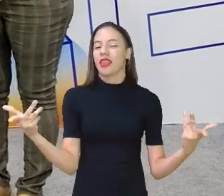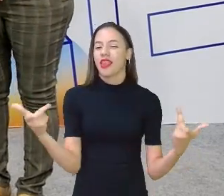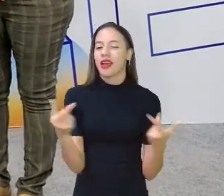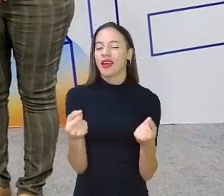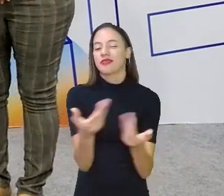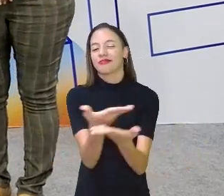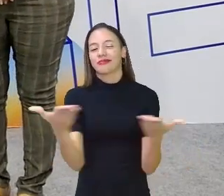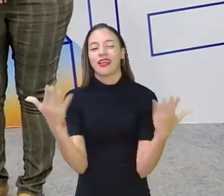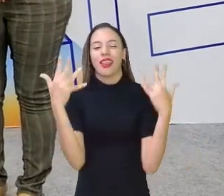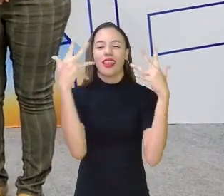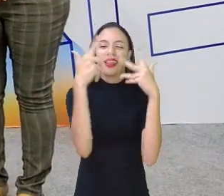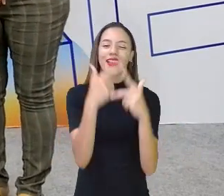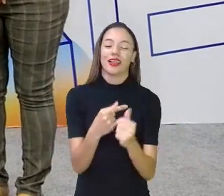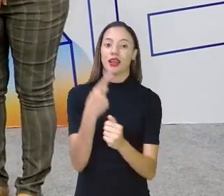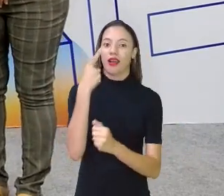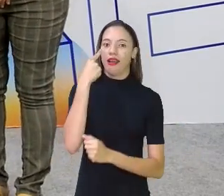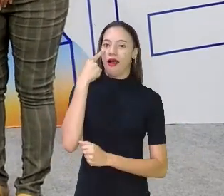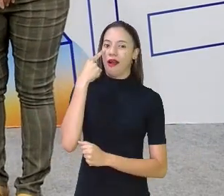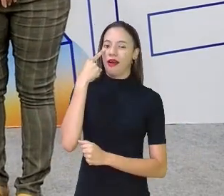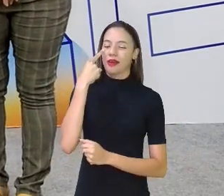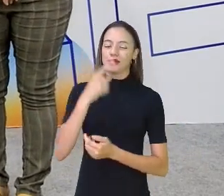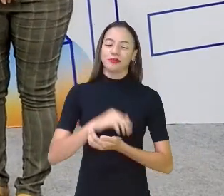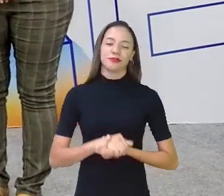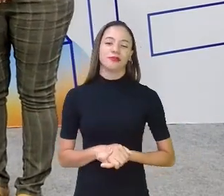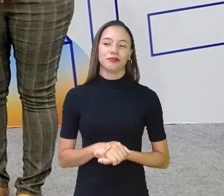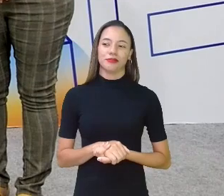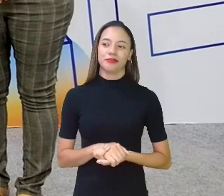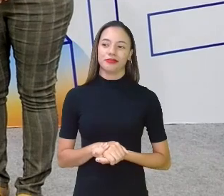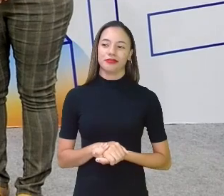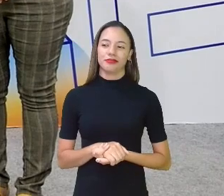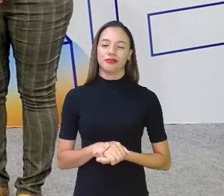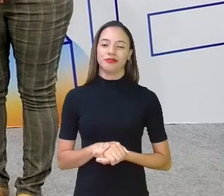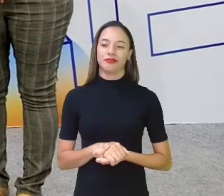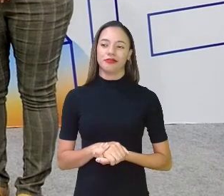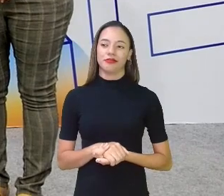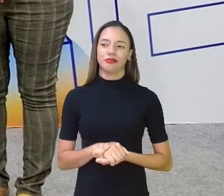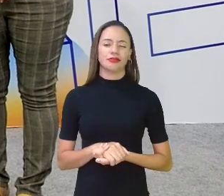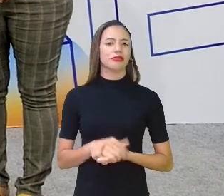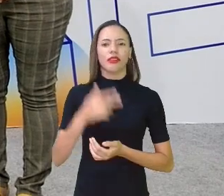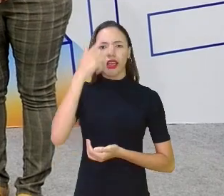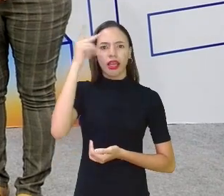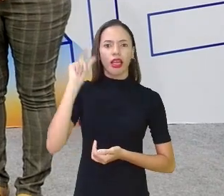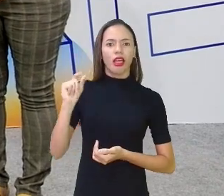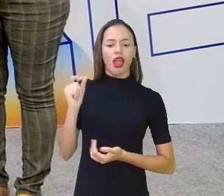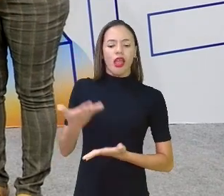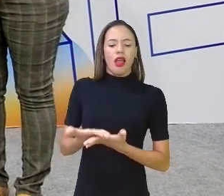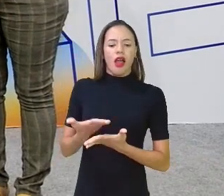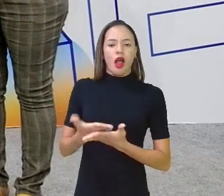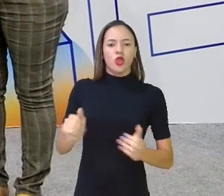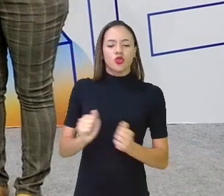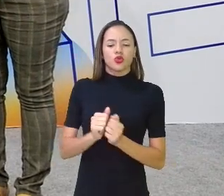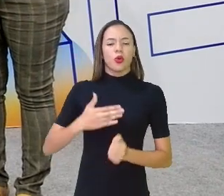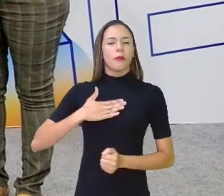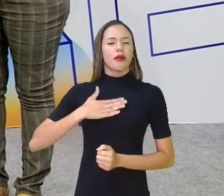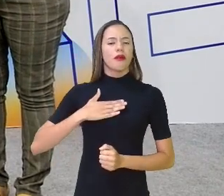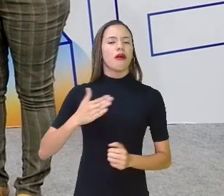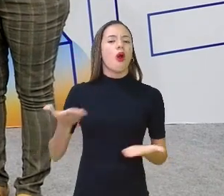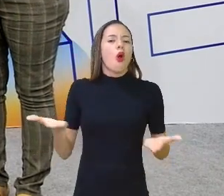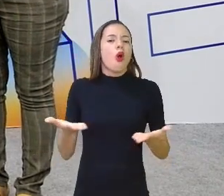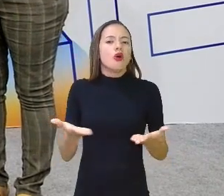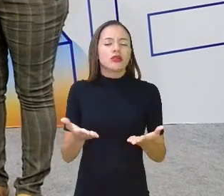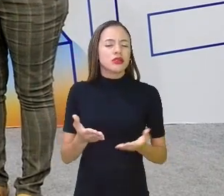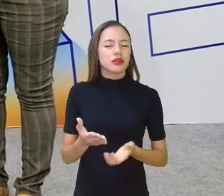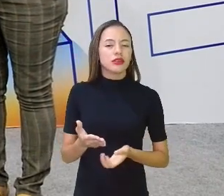queridos, seus lindos, olha só quem é que vai dar aula comigo hoje, né?